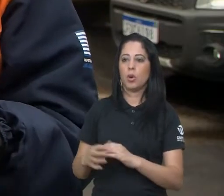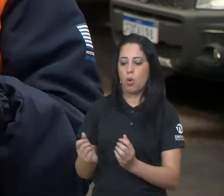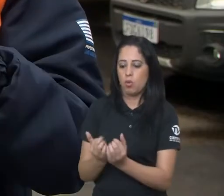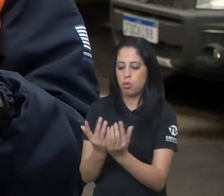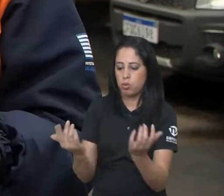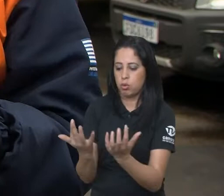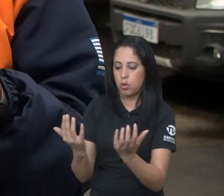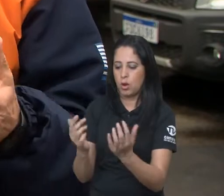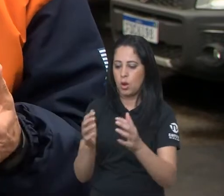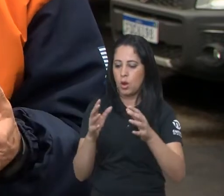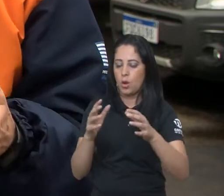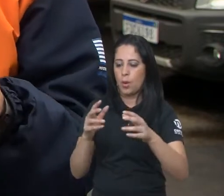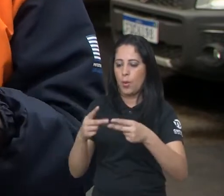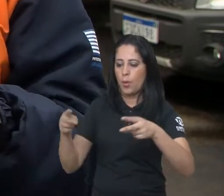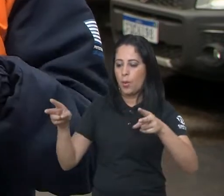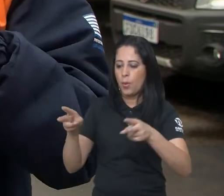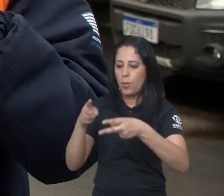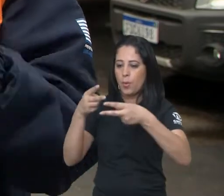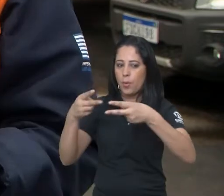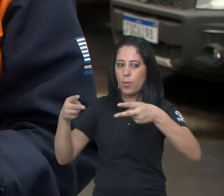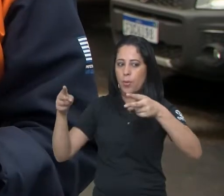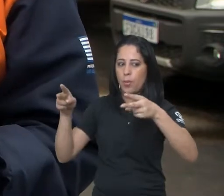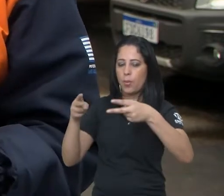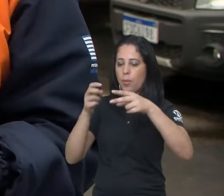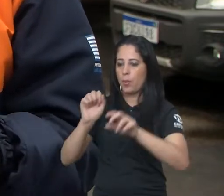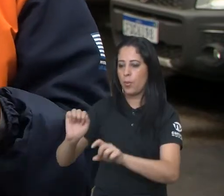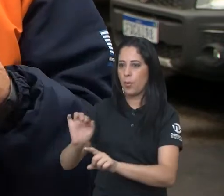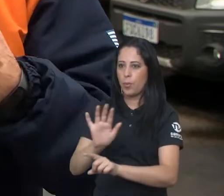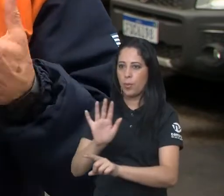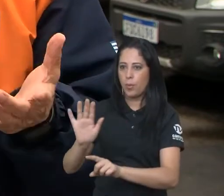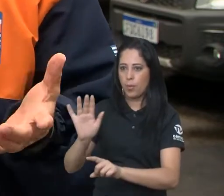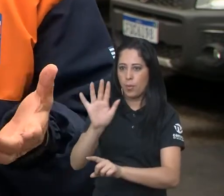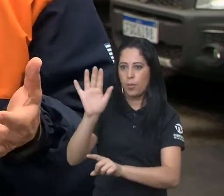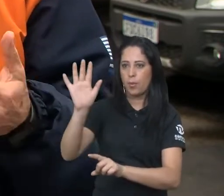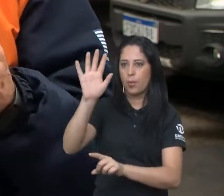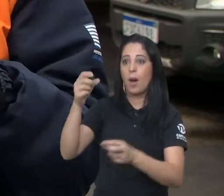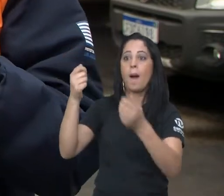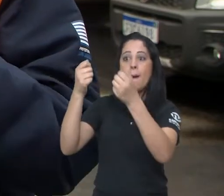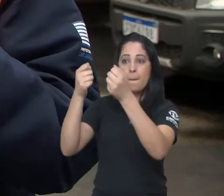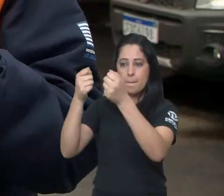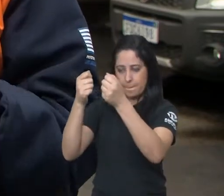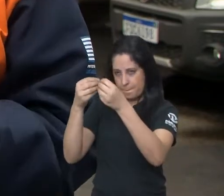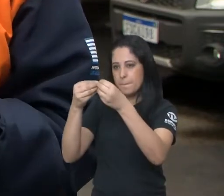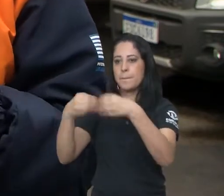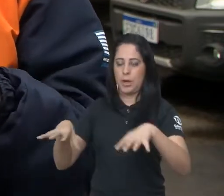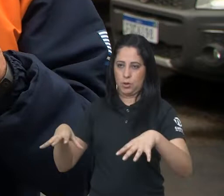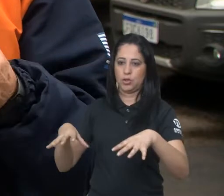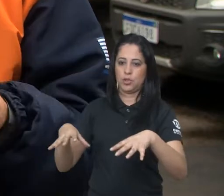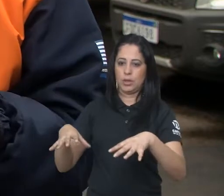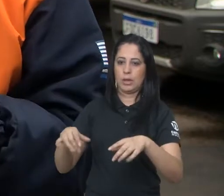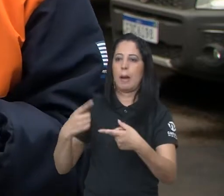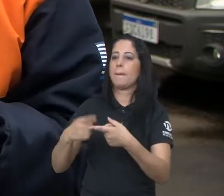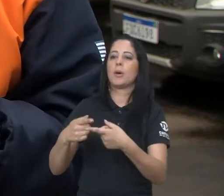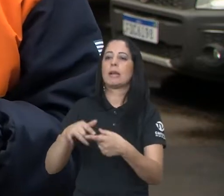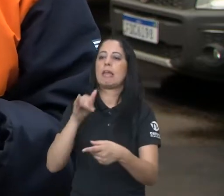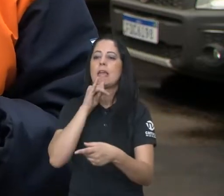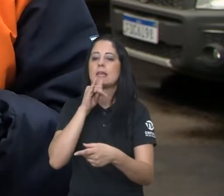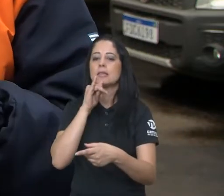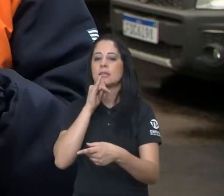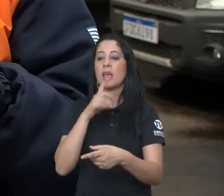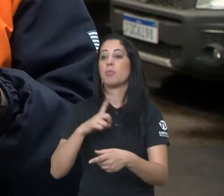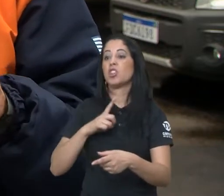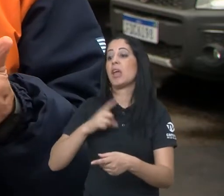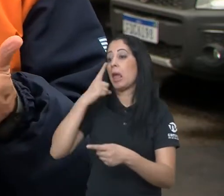fumaça gerada numa queimada, ela é prejudicial. Mesmo porque qualquer vegetação que você vai fazer um